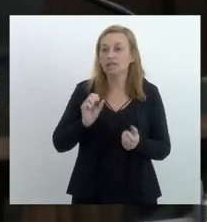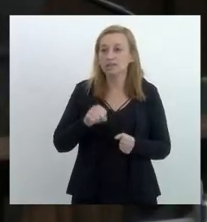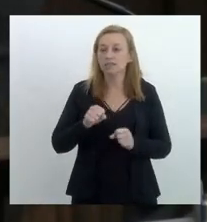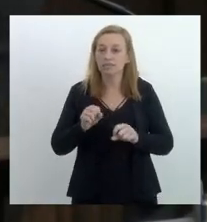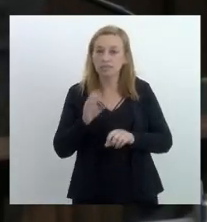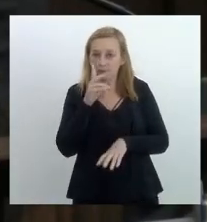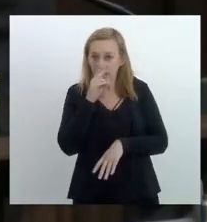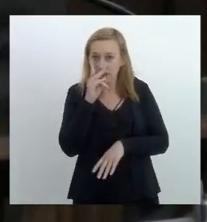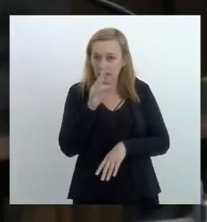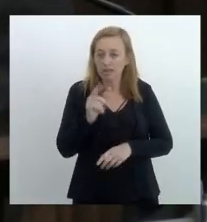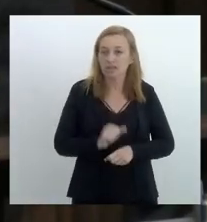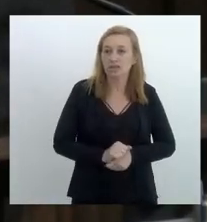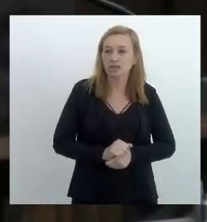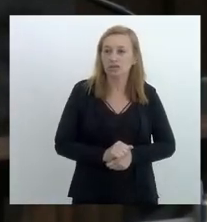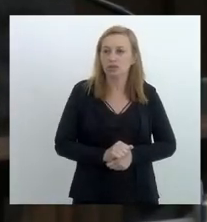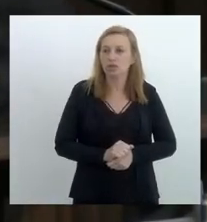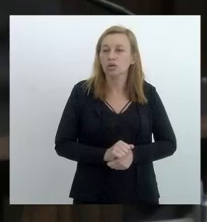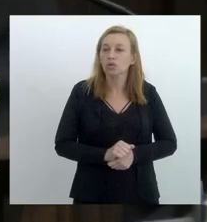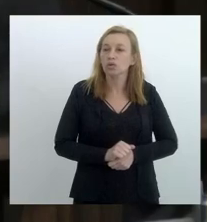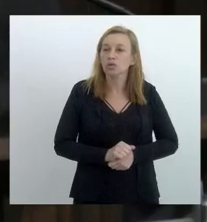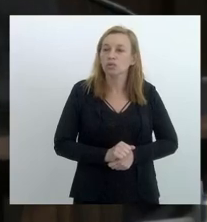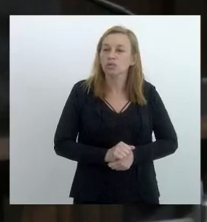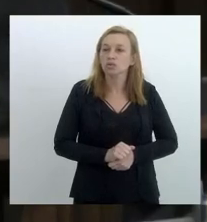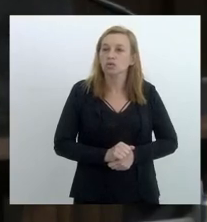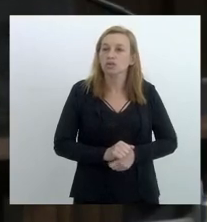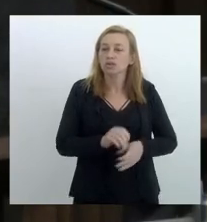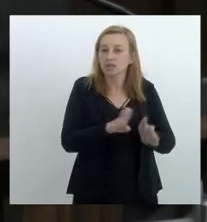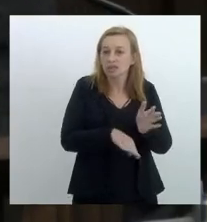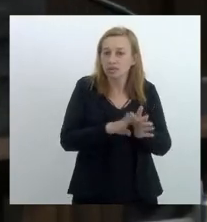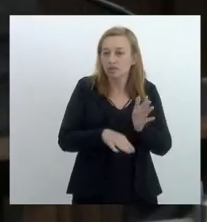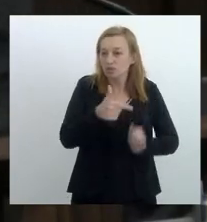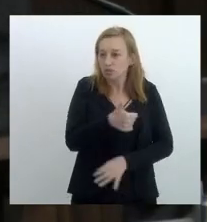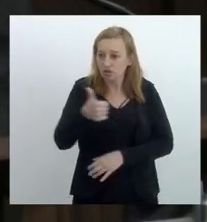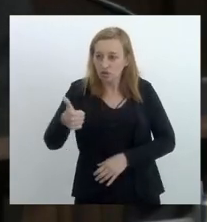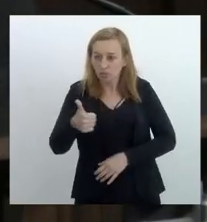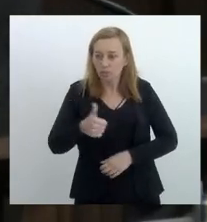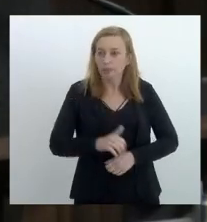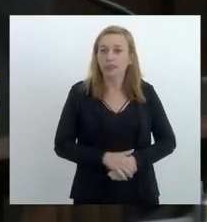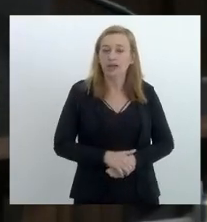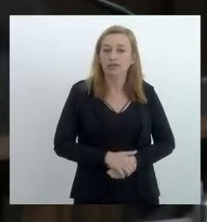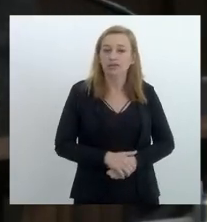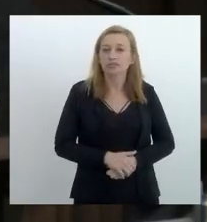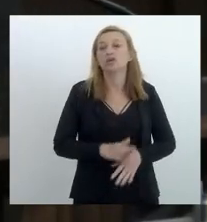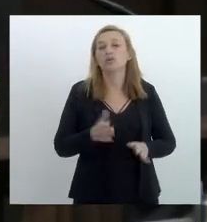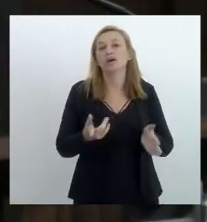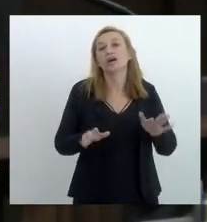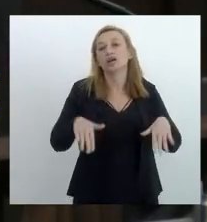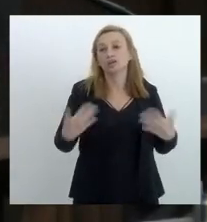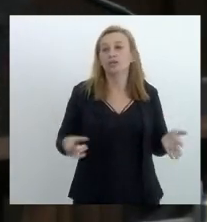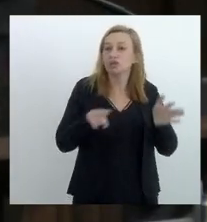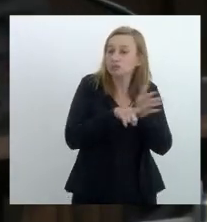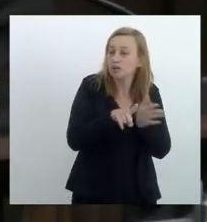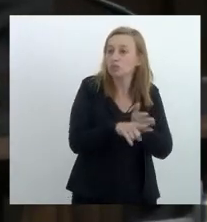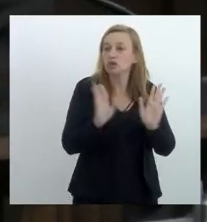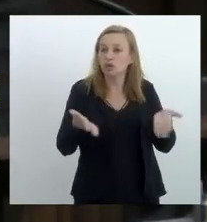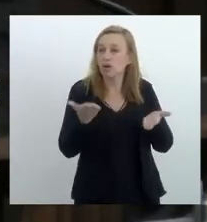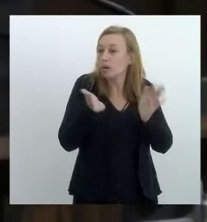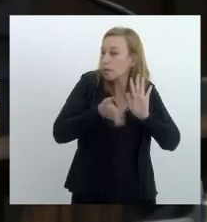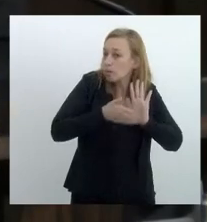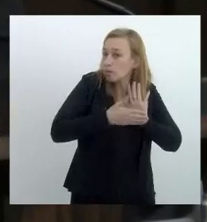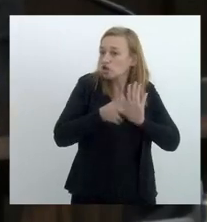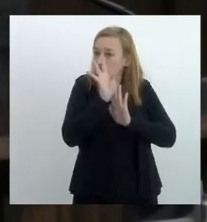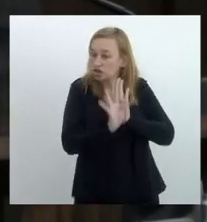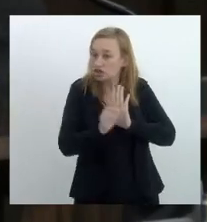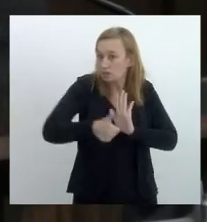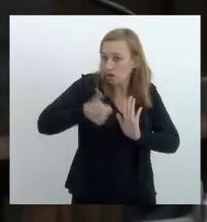ser de levar em conta o exercício, as despesas empenhadas de 2021. Então, faço a pergunta aqui com essa proposta de texto, claro, para aburilar